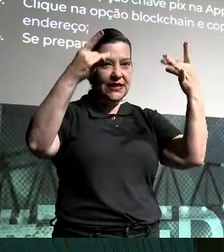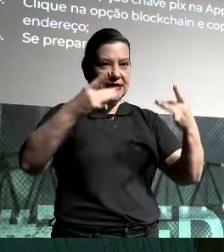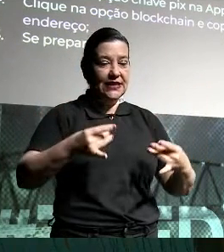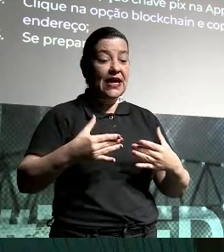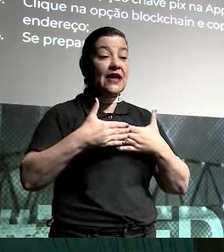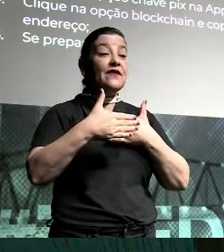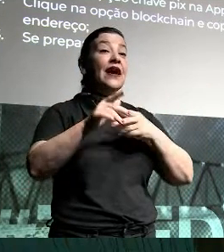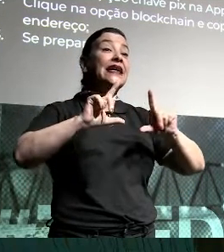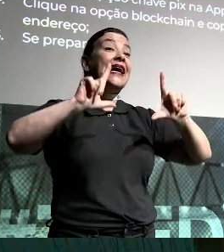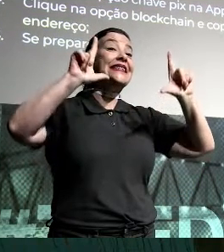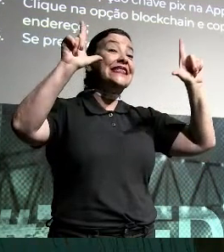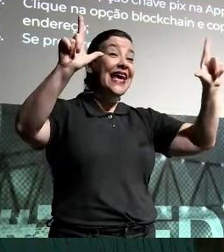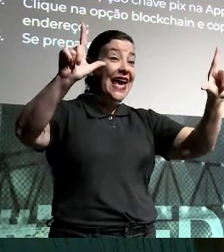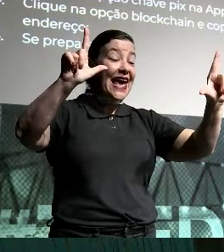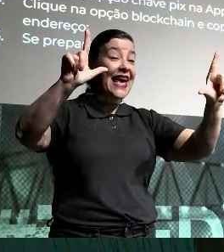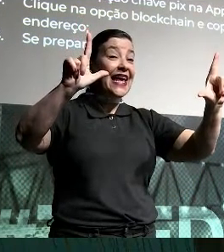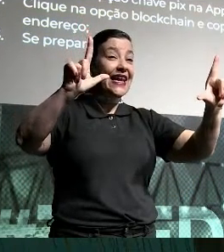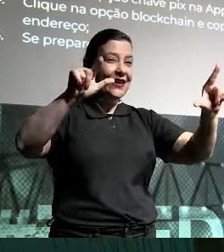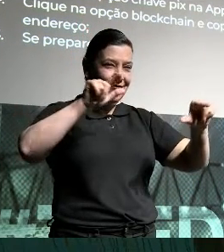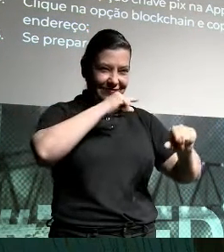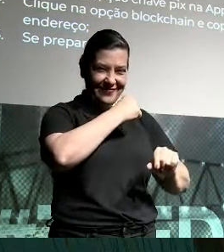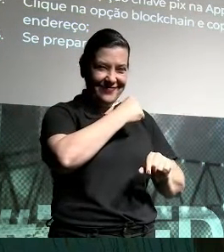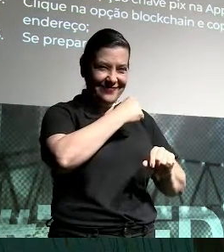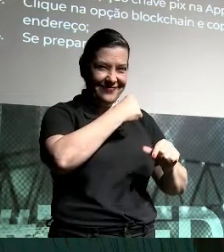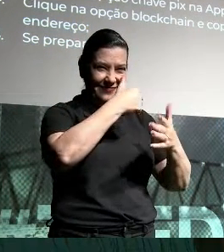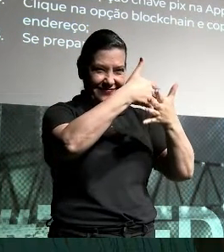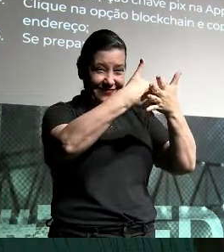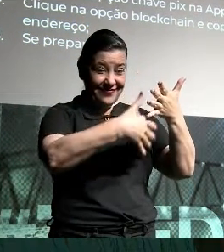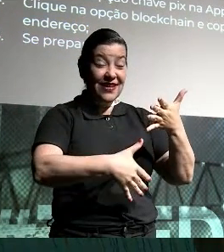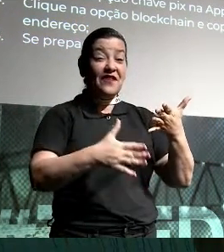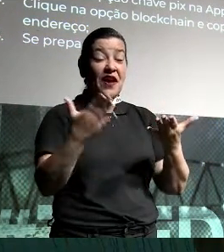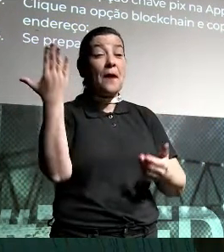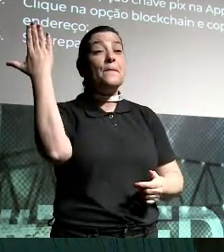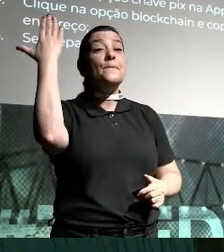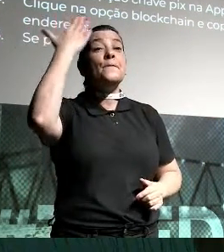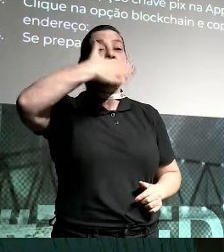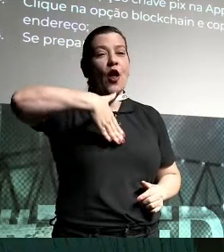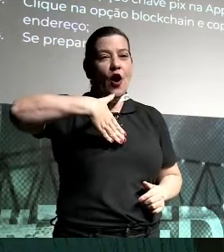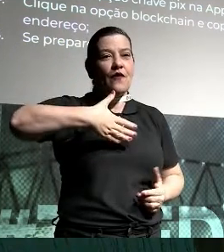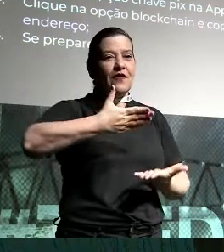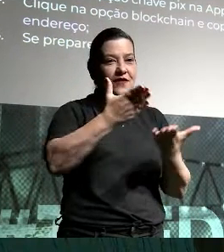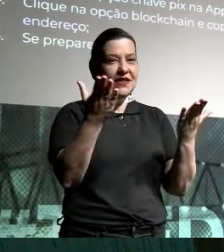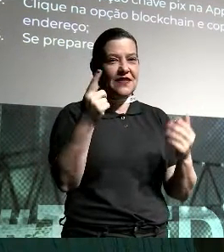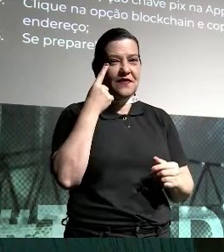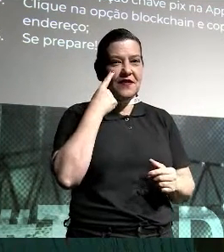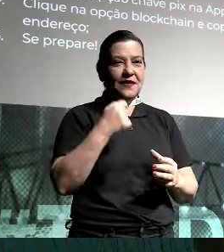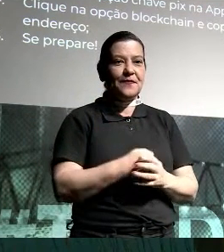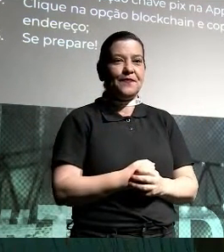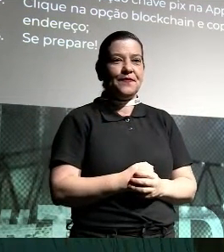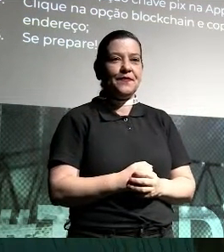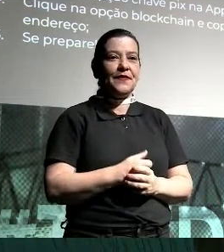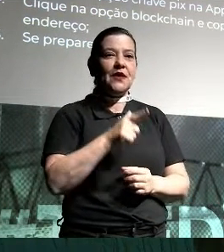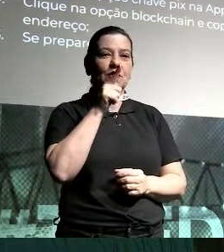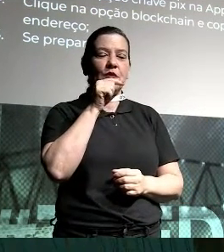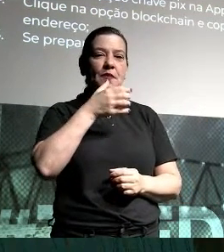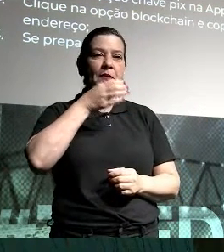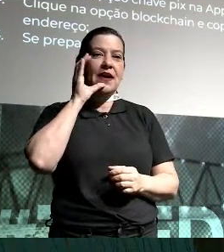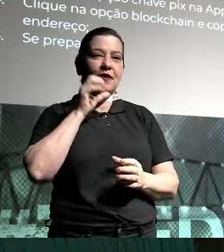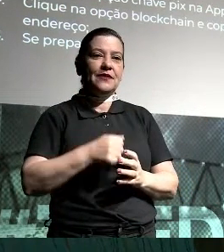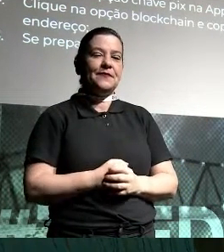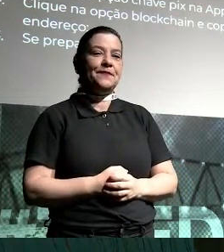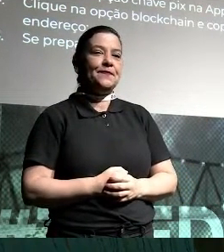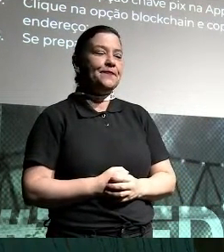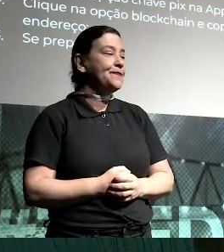ver na tela, mas isso coloca em prova tudo que eu acabei de explicar para todo mundo, tá bom? Eu vou tomar uma água enquanto isso.